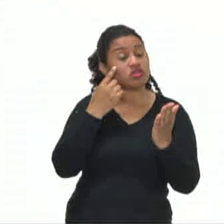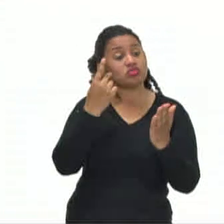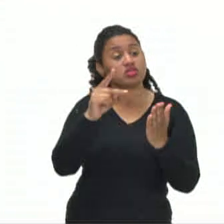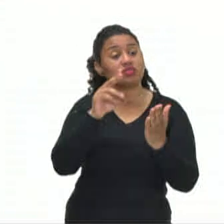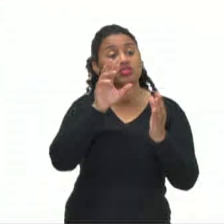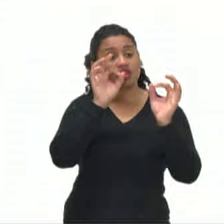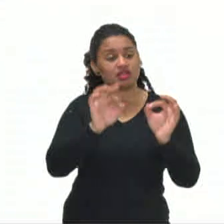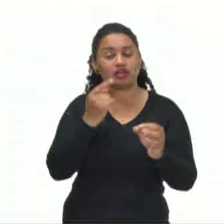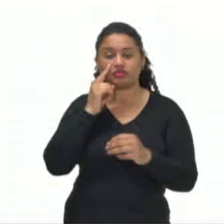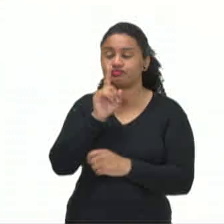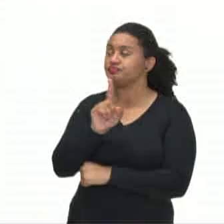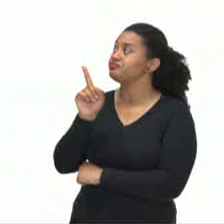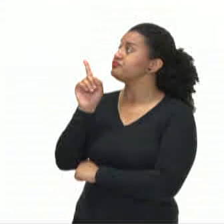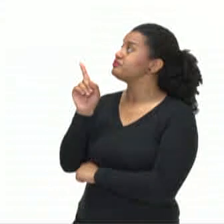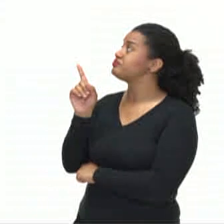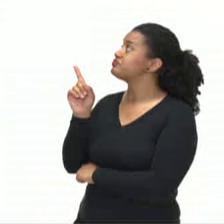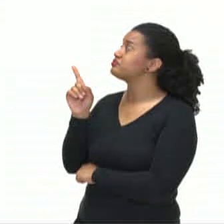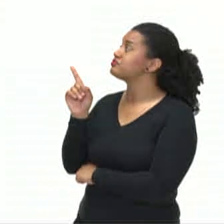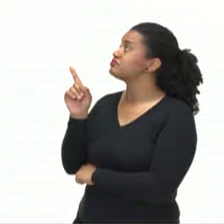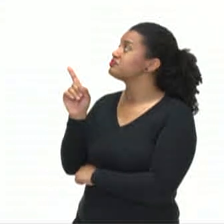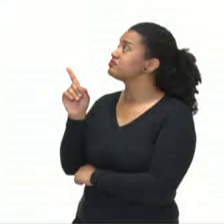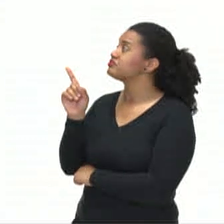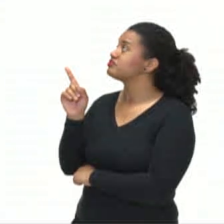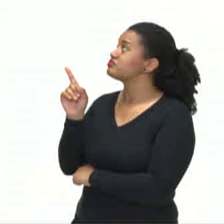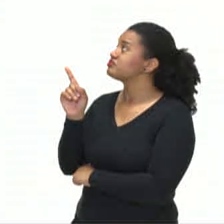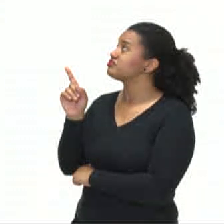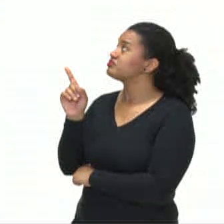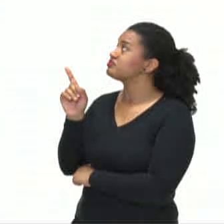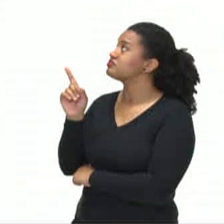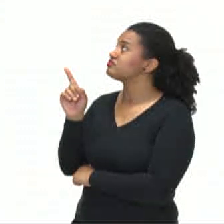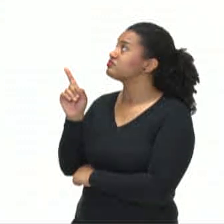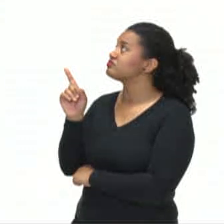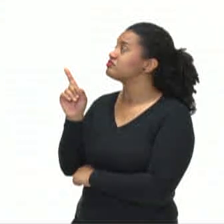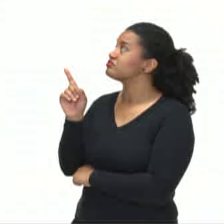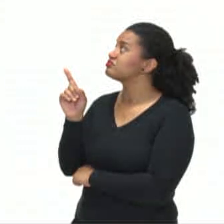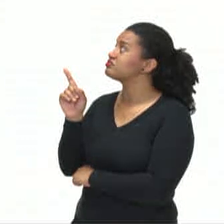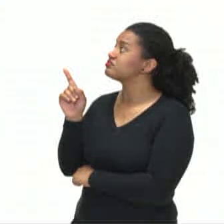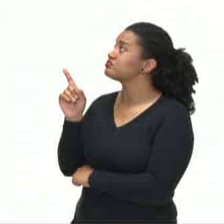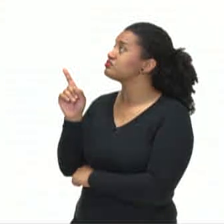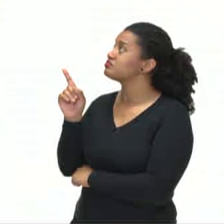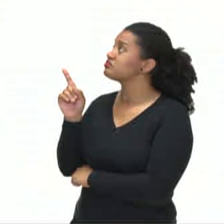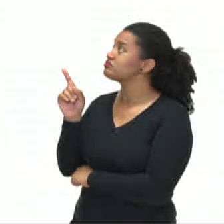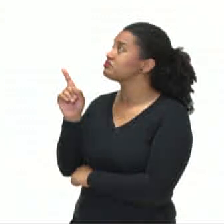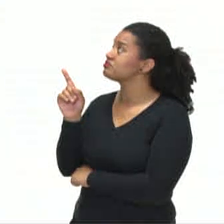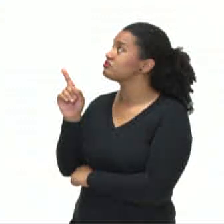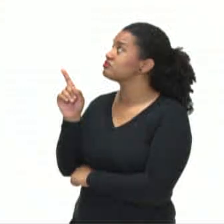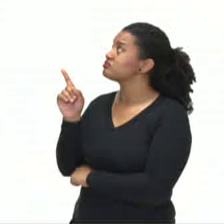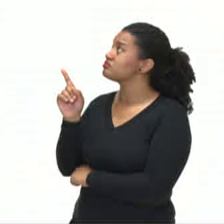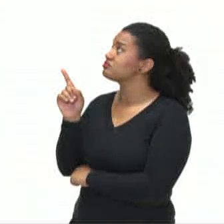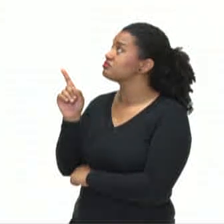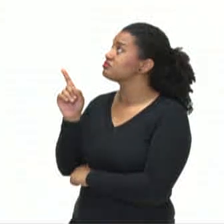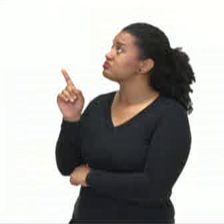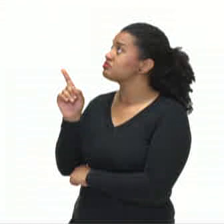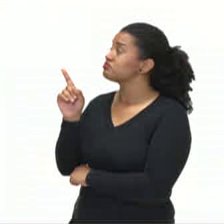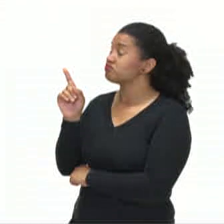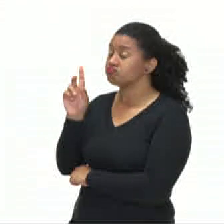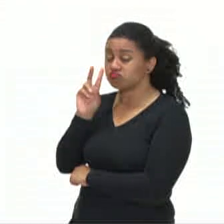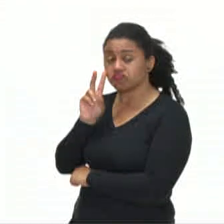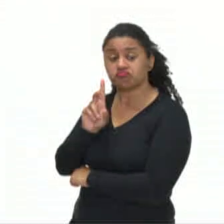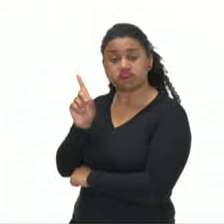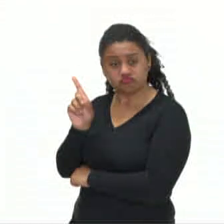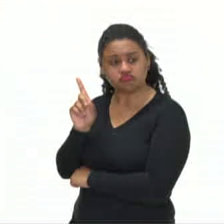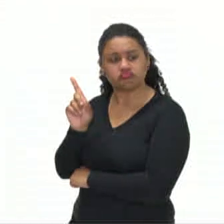Euler. As demais, vocês vão conferir aí, verificar aquela que vocês erraram, tá? E